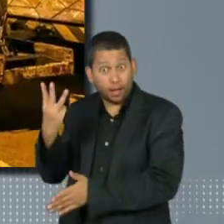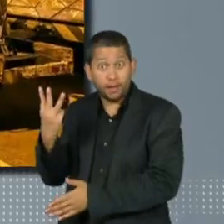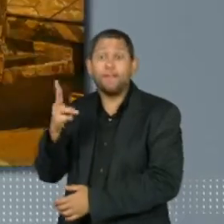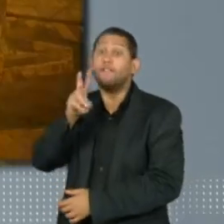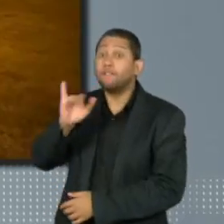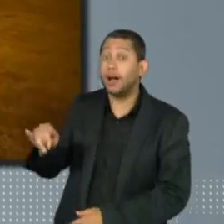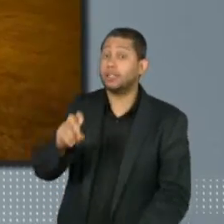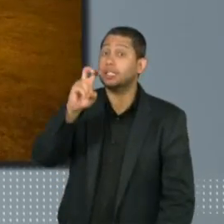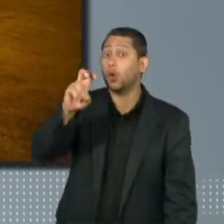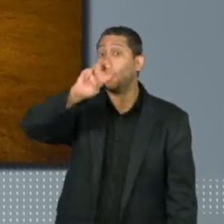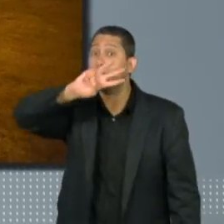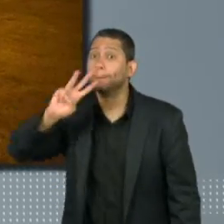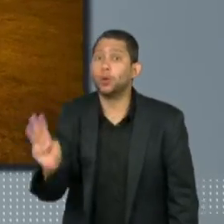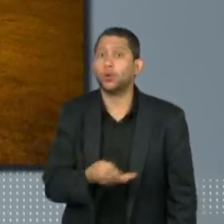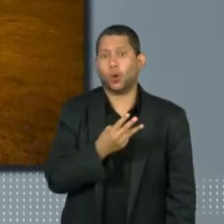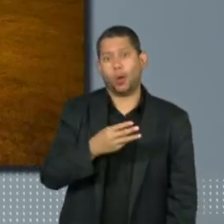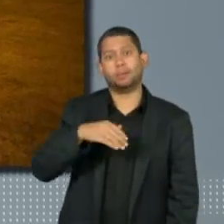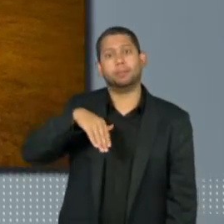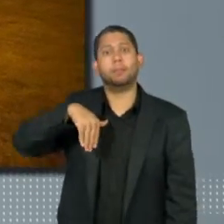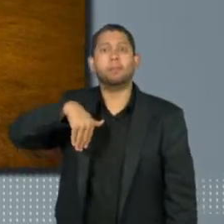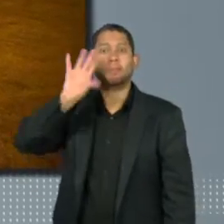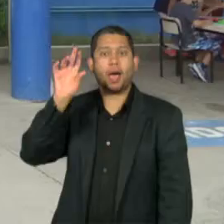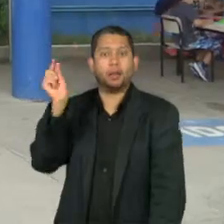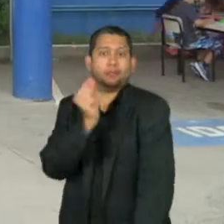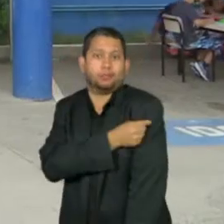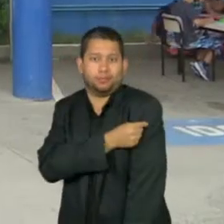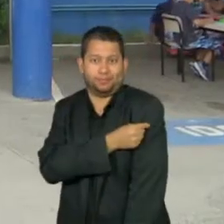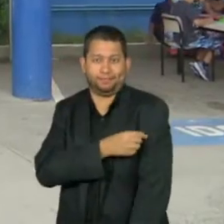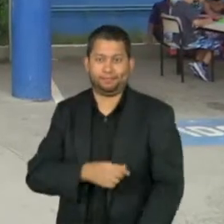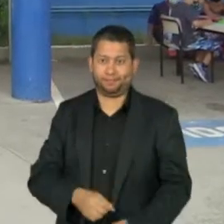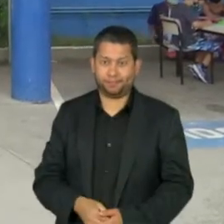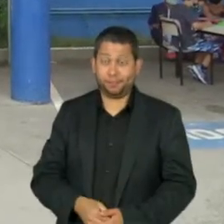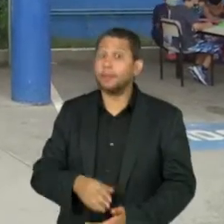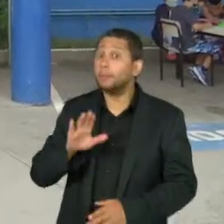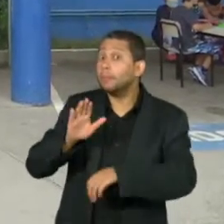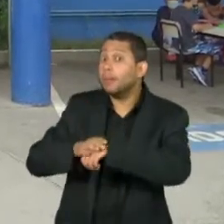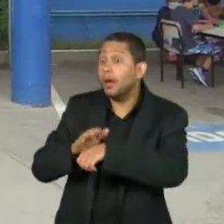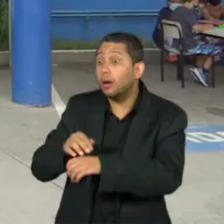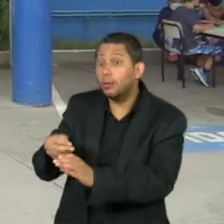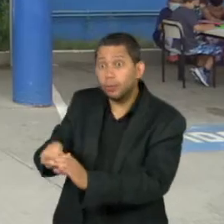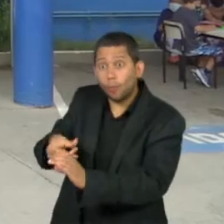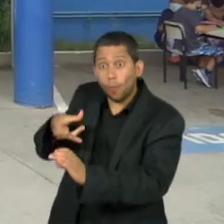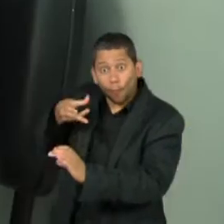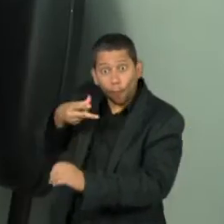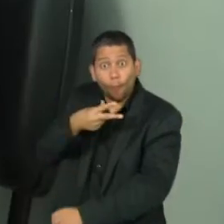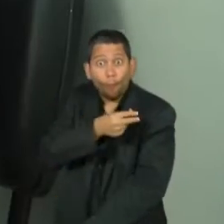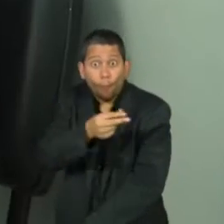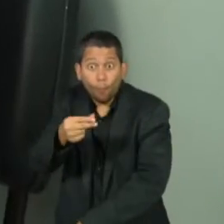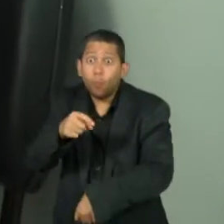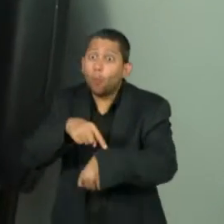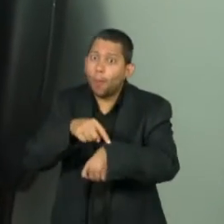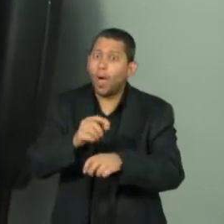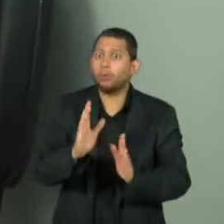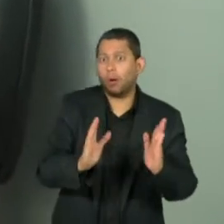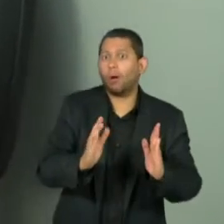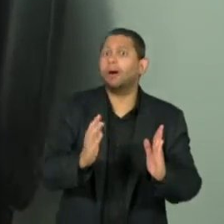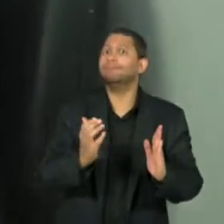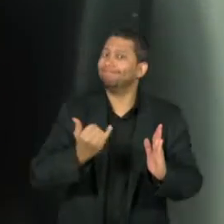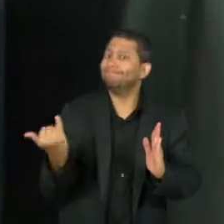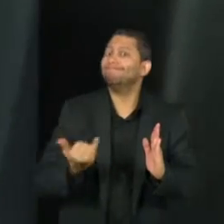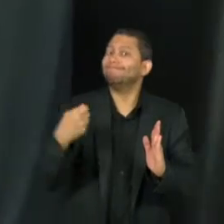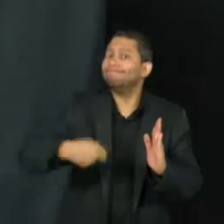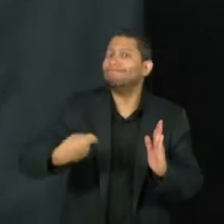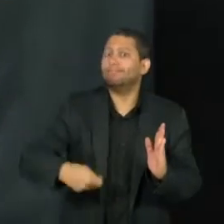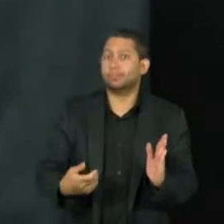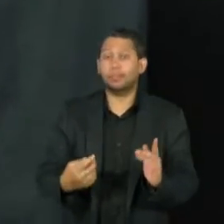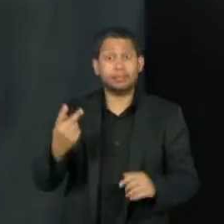de 5.400.000 doses. Os imunizantes chegam em um momento crítico. Somente o estado de São Paulo